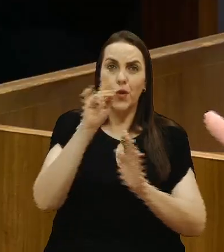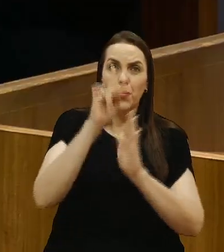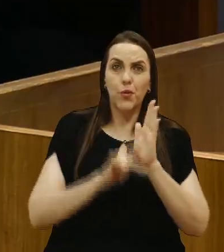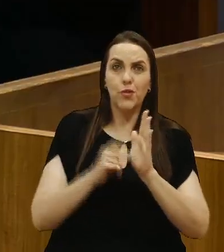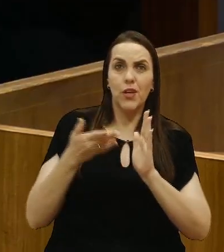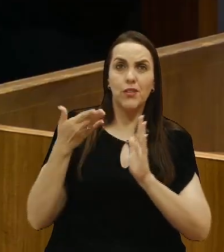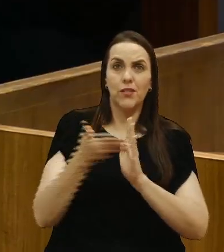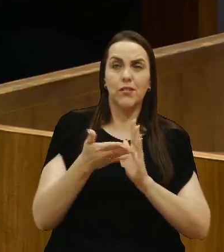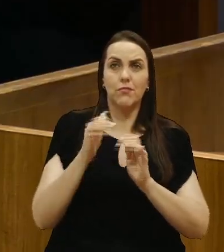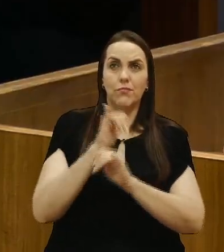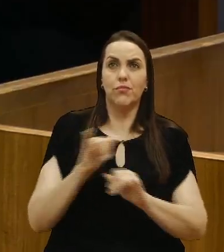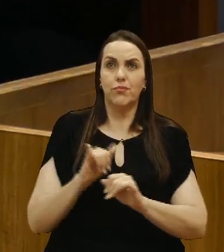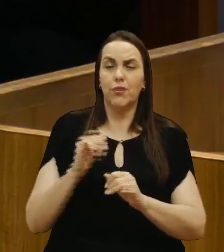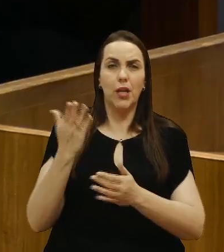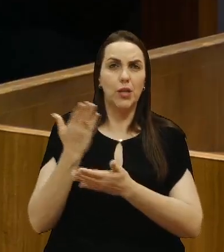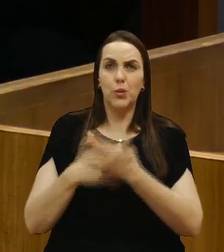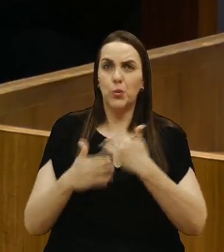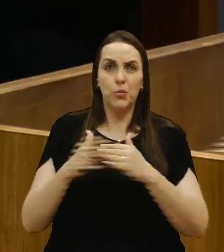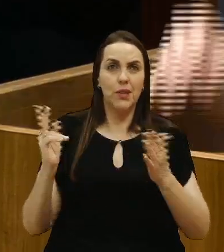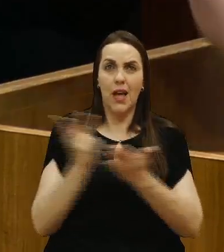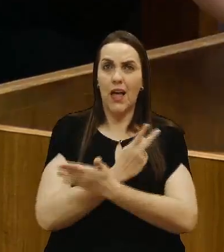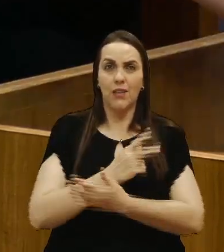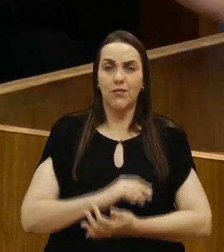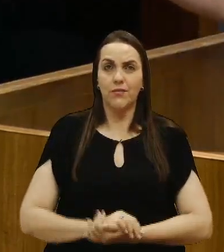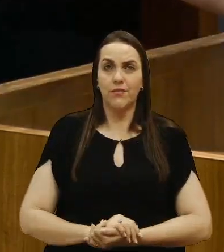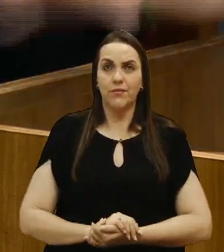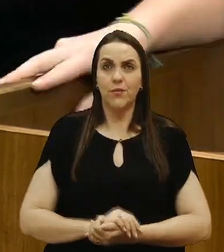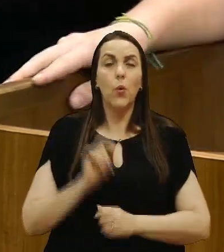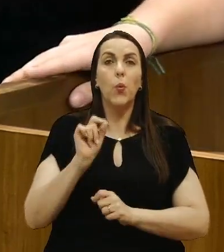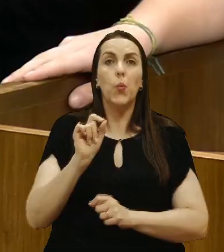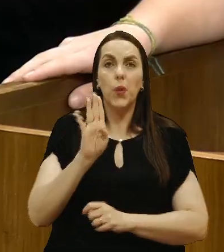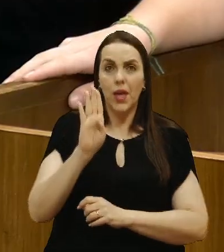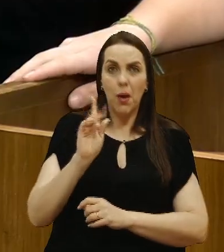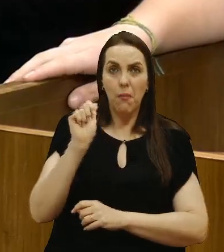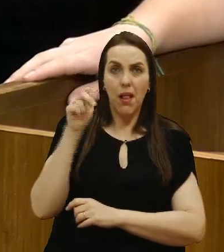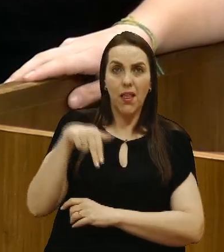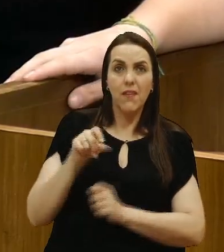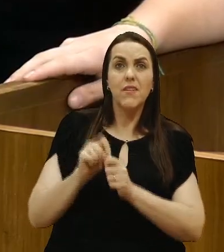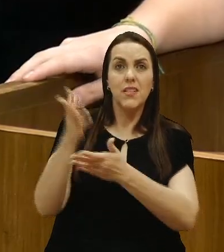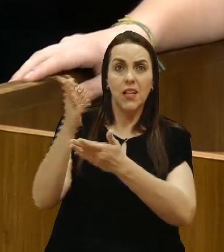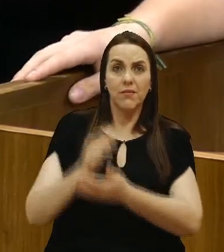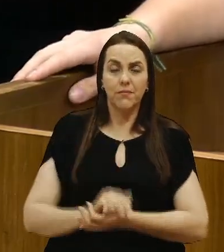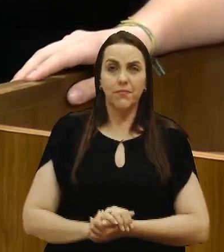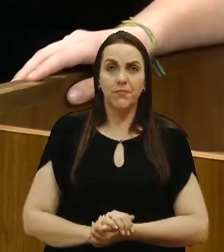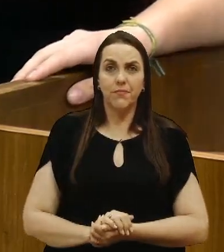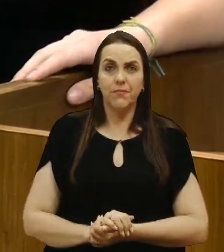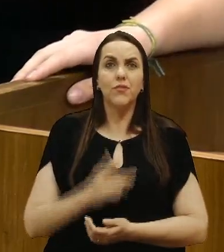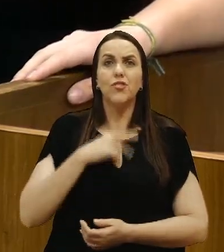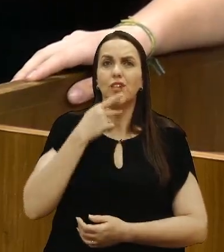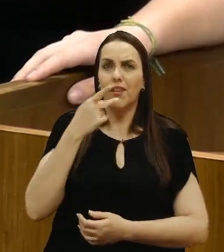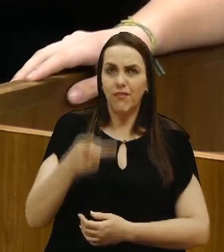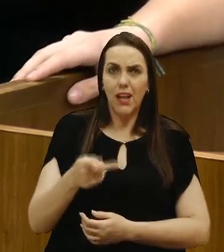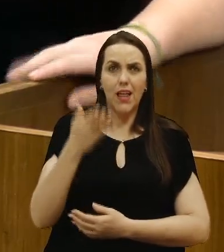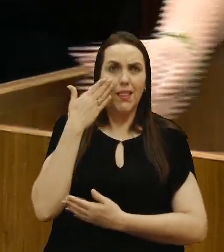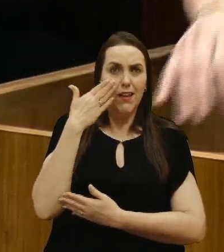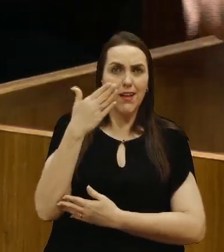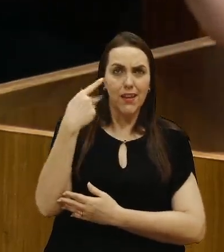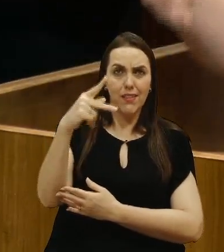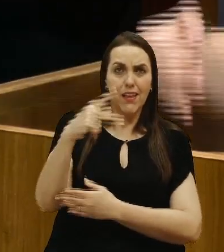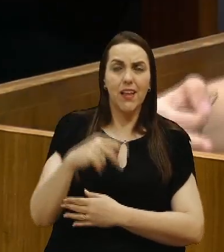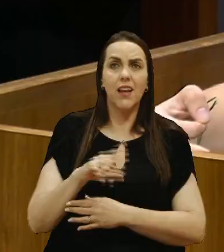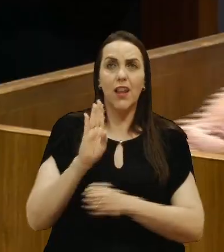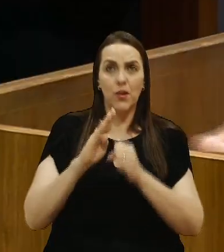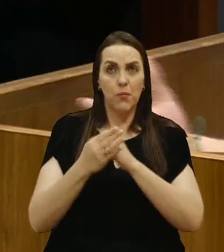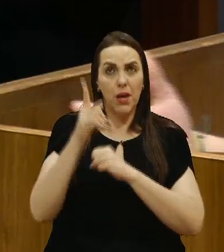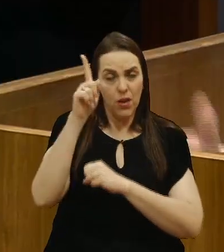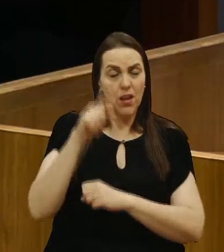Carmelo. Está tudo errado. O que o Balém está fazendo lá? Isso eu já falei na cara do Balém no Monte Carmelo. Então eu